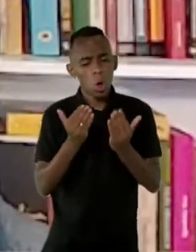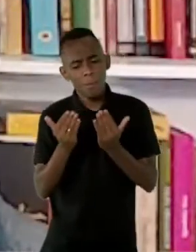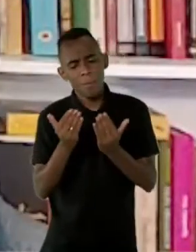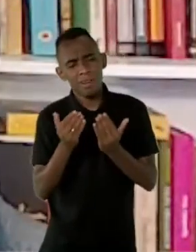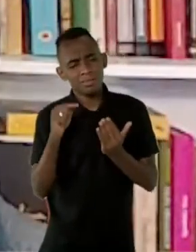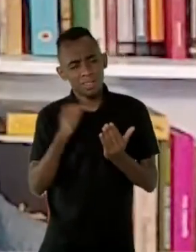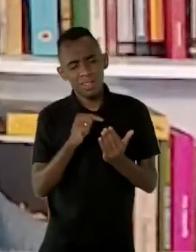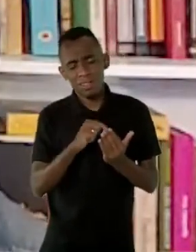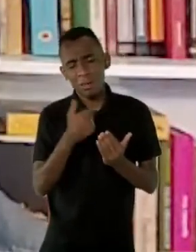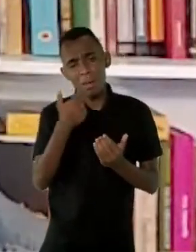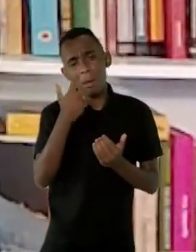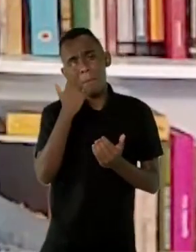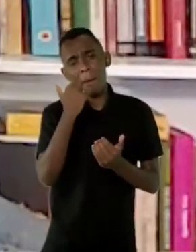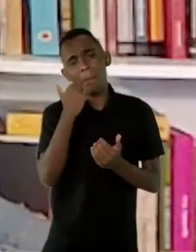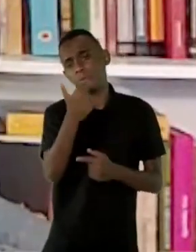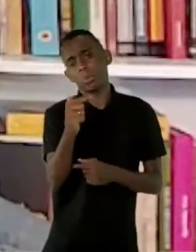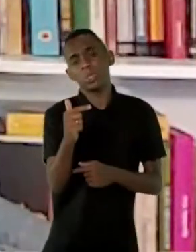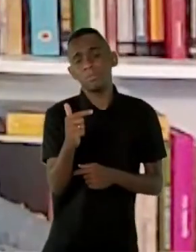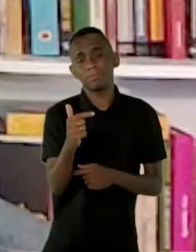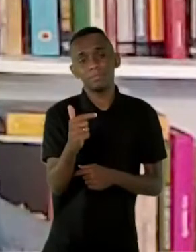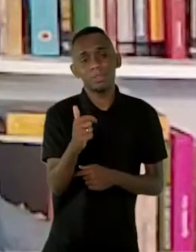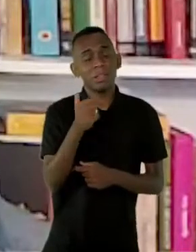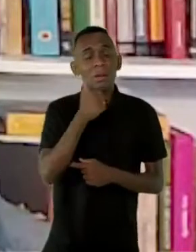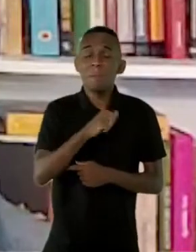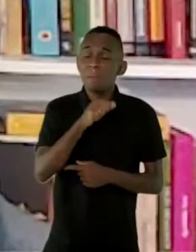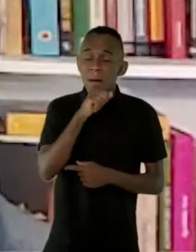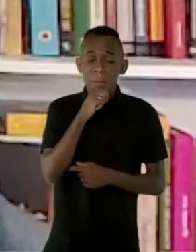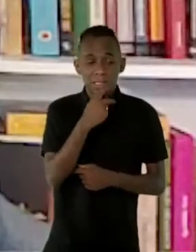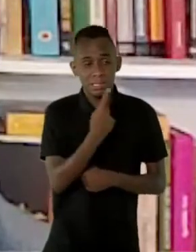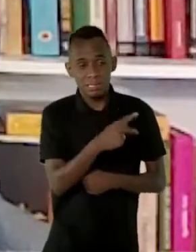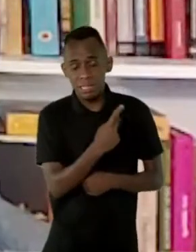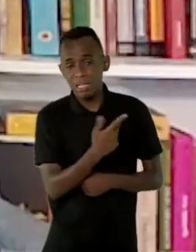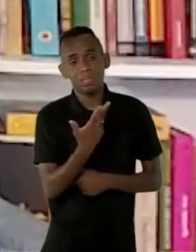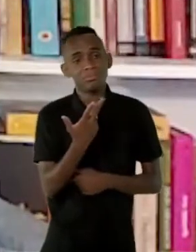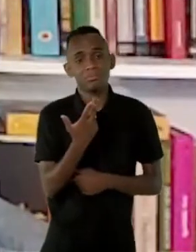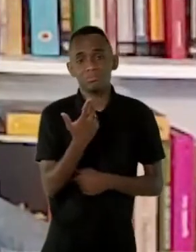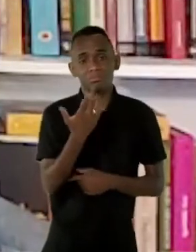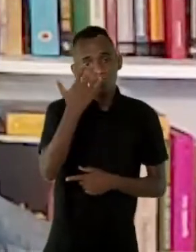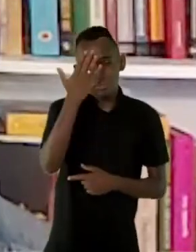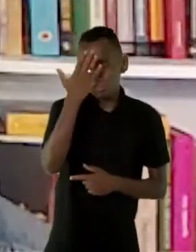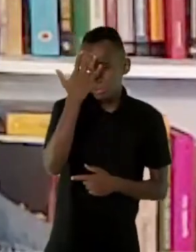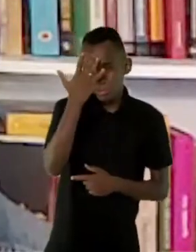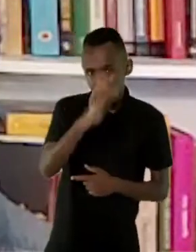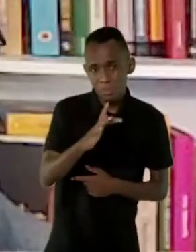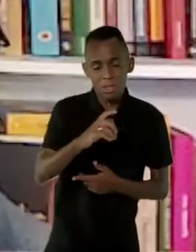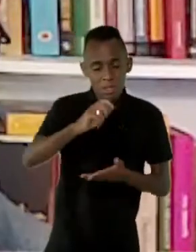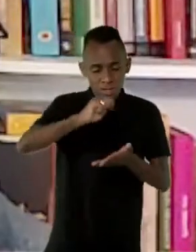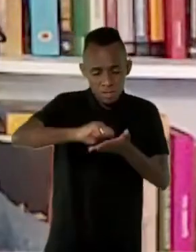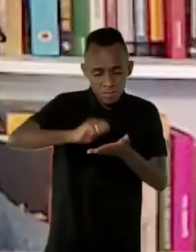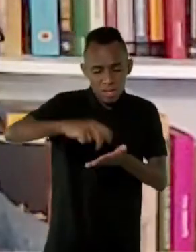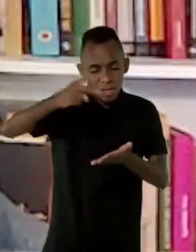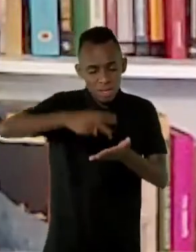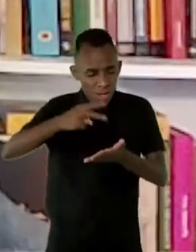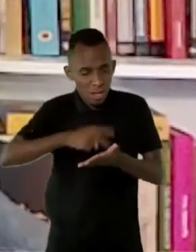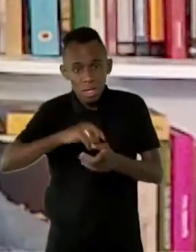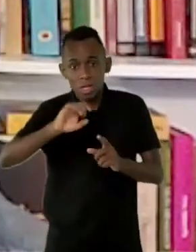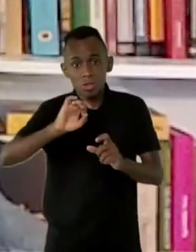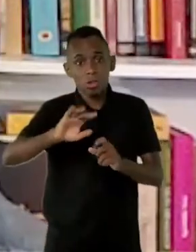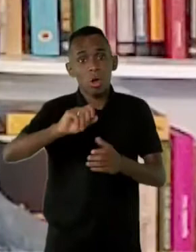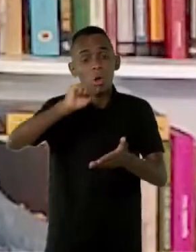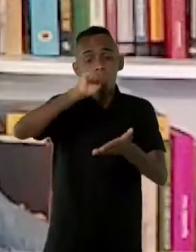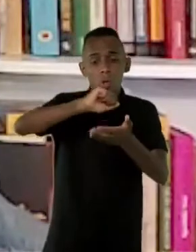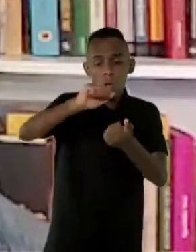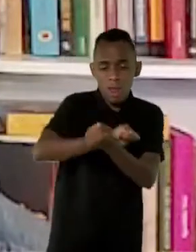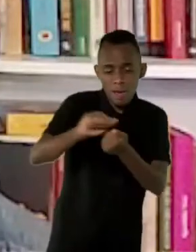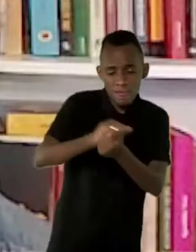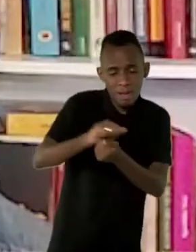filha bastarda. A mãe analfabeta, uma lavadeira, cozinheira, ou seja, uma prestadora de serviço das grandes casas